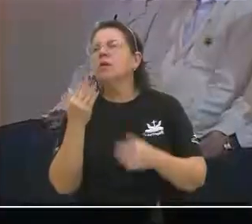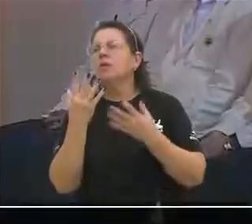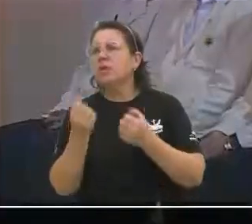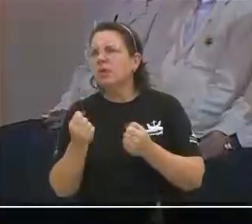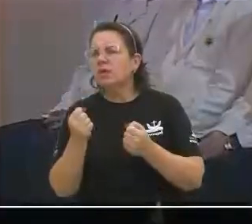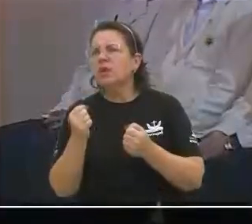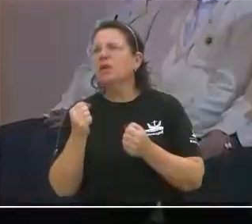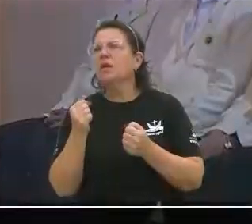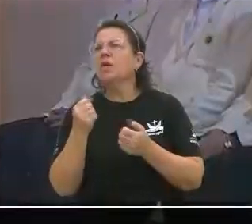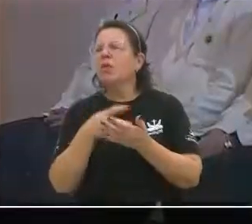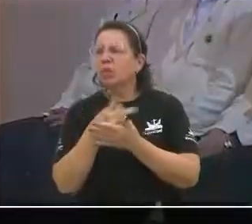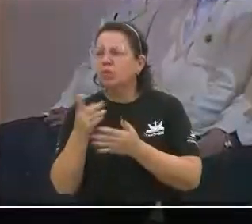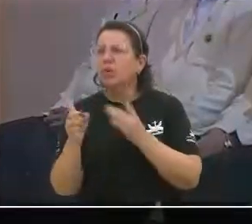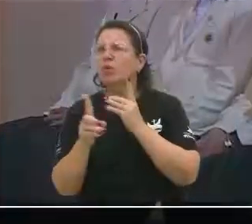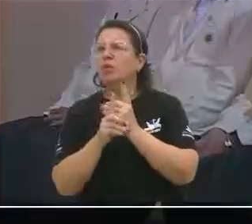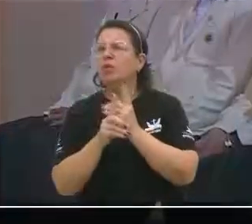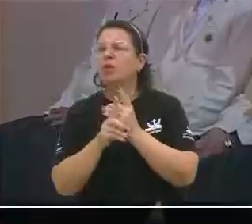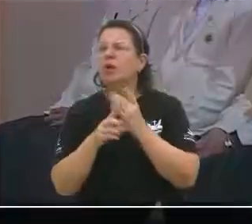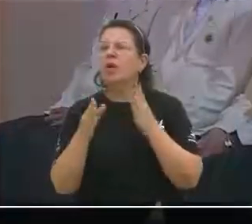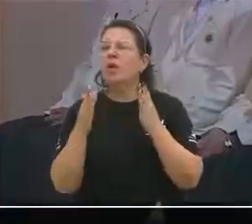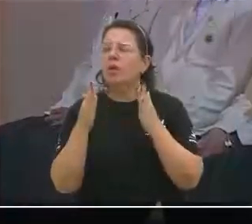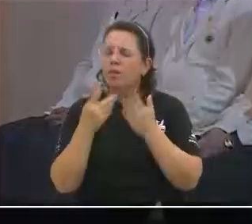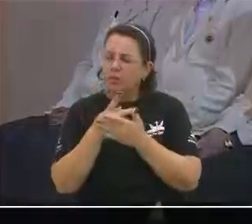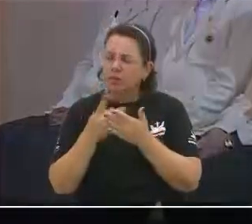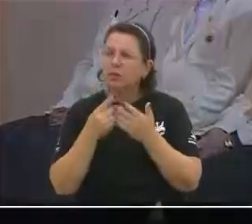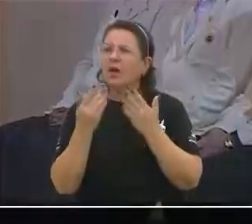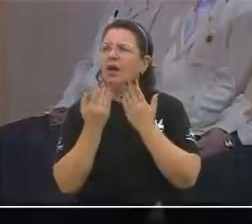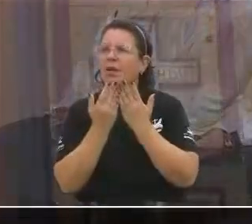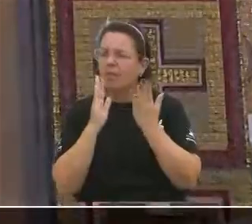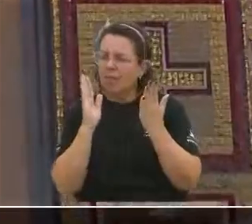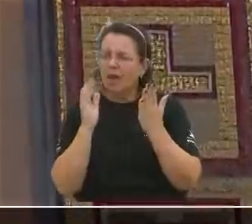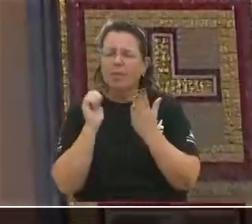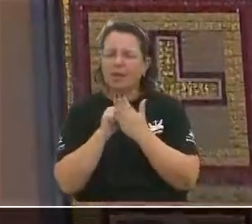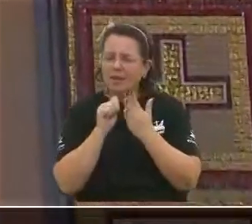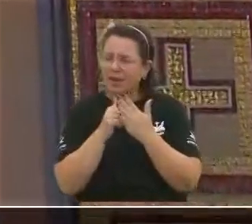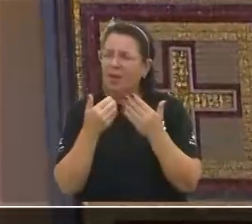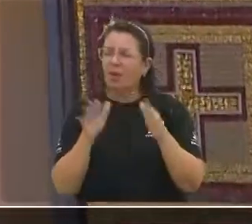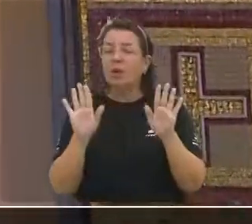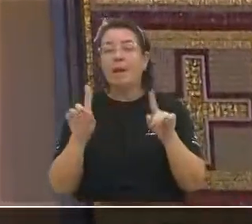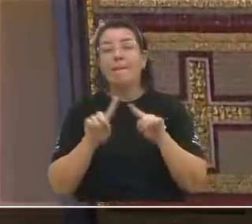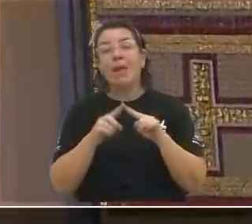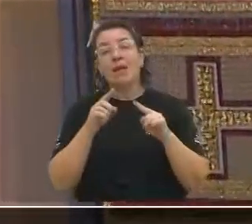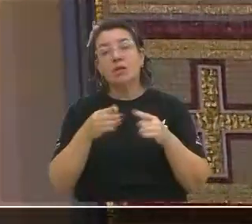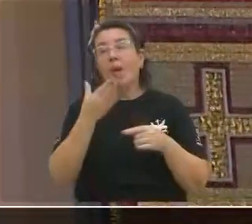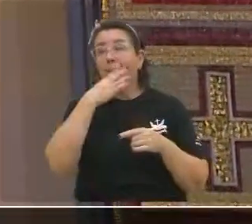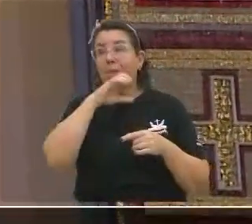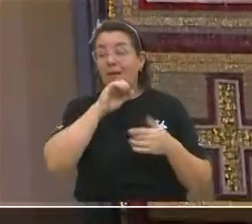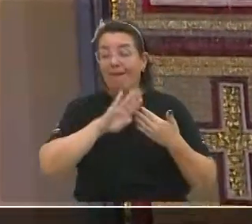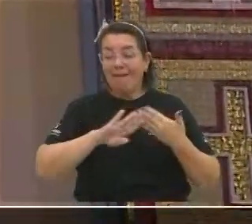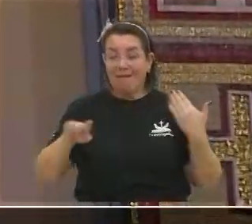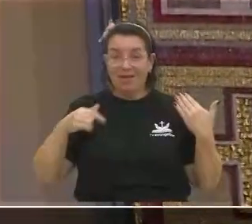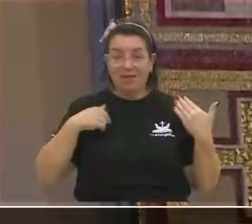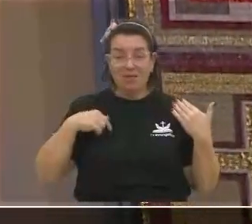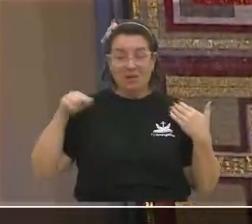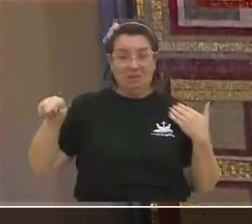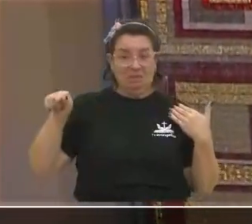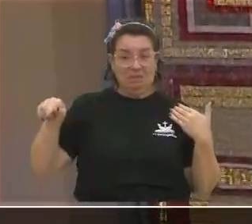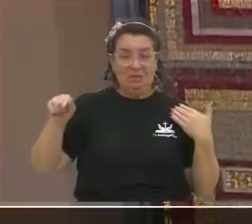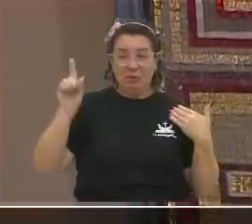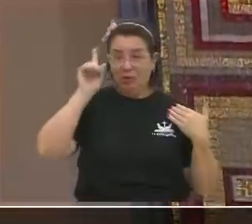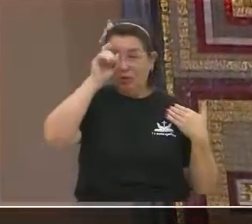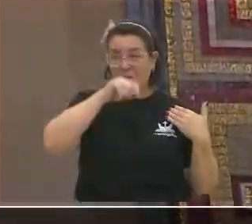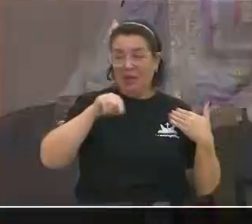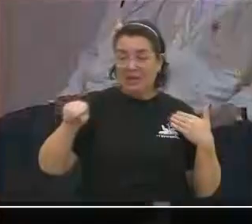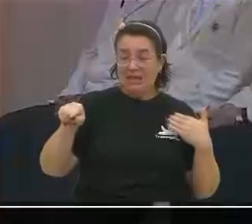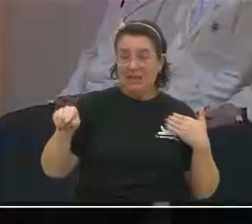batei a porta vos será aberta pai Afasta de Mim este Cálice eu